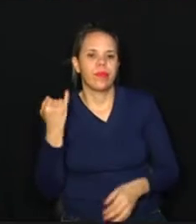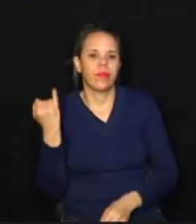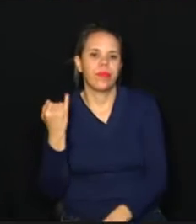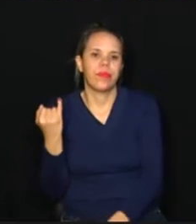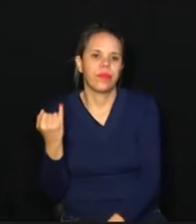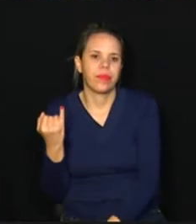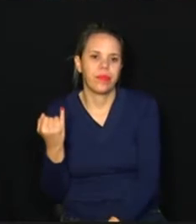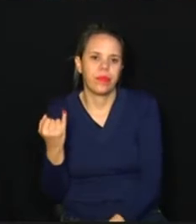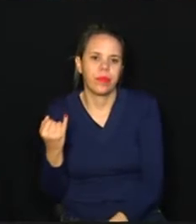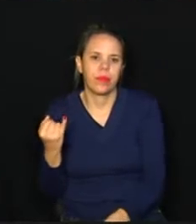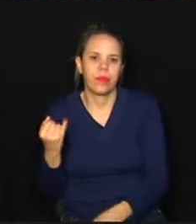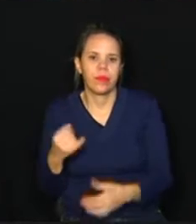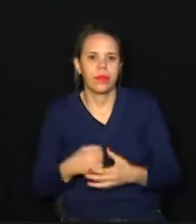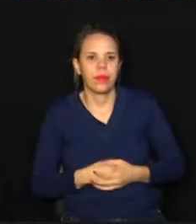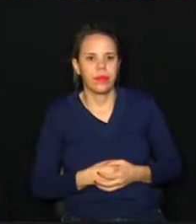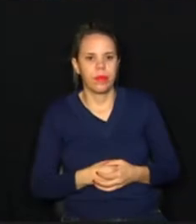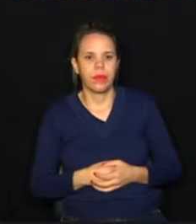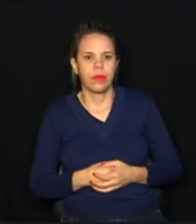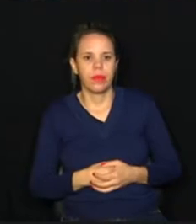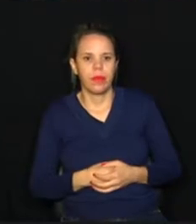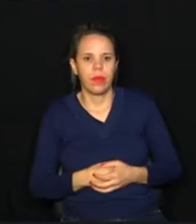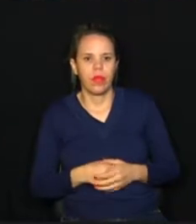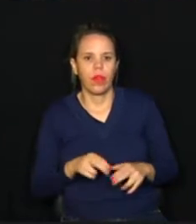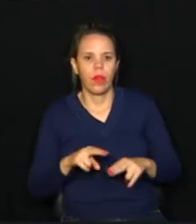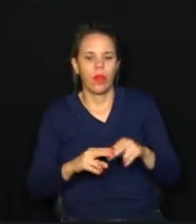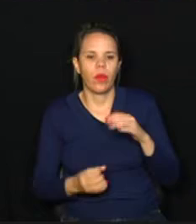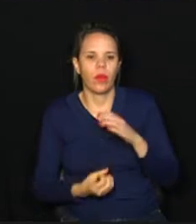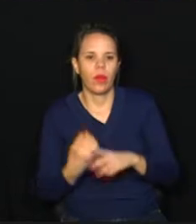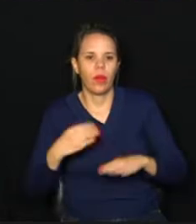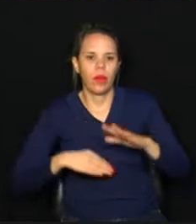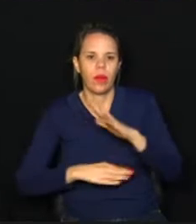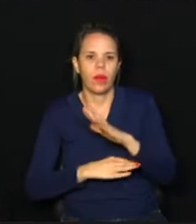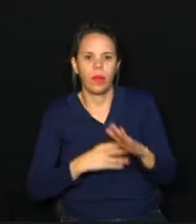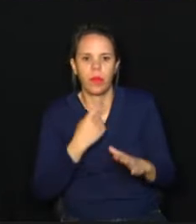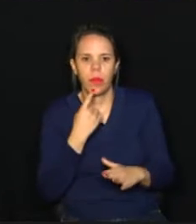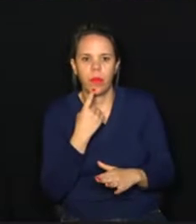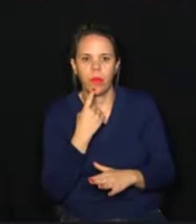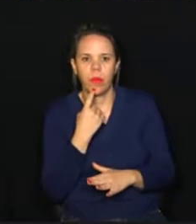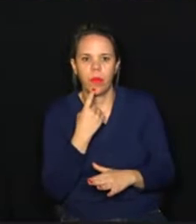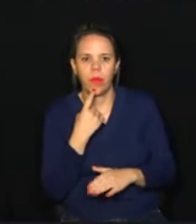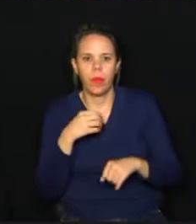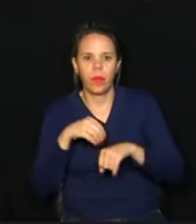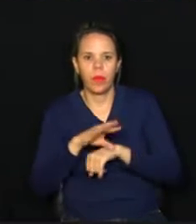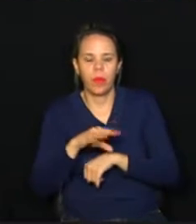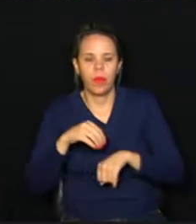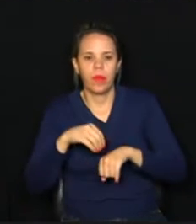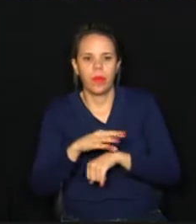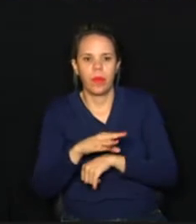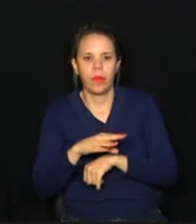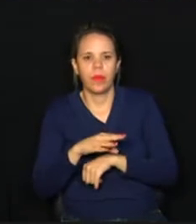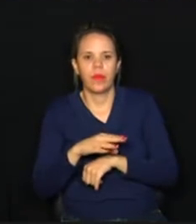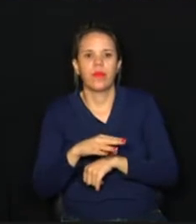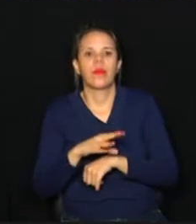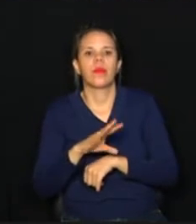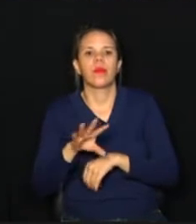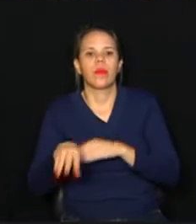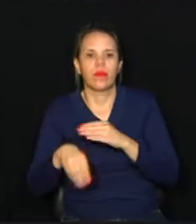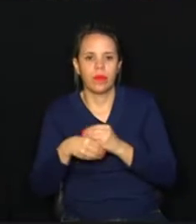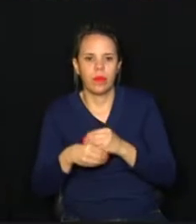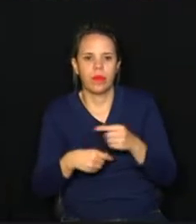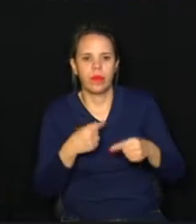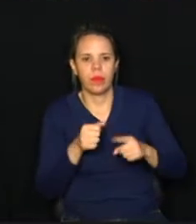importante significado por ocorrer na Câmara Municipal de Campinas e por trazer para o meio político, para